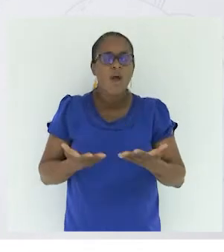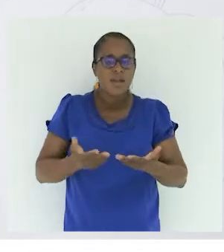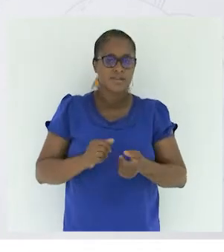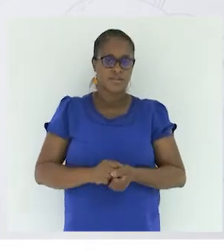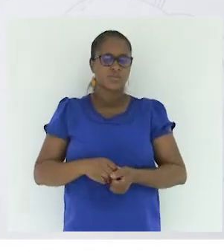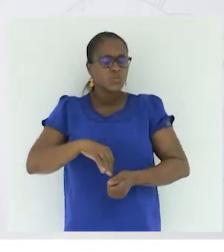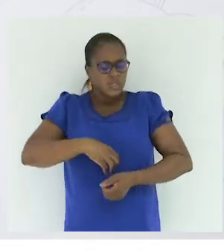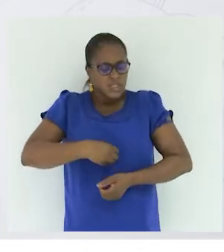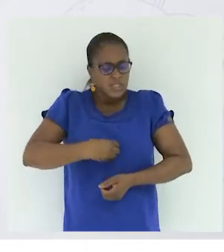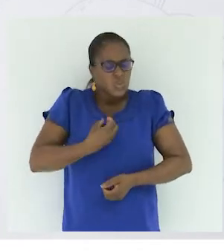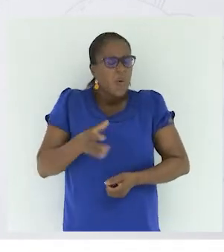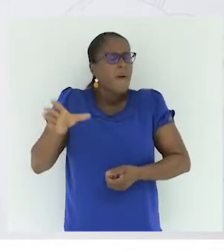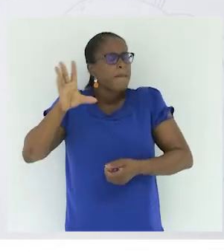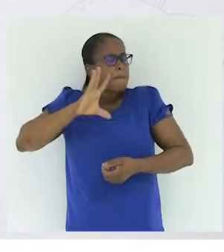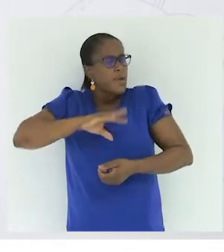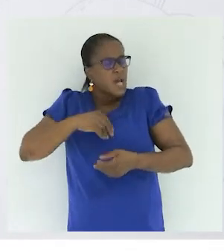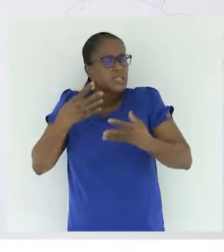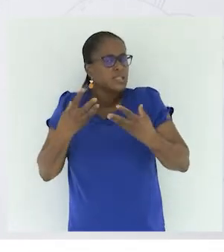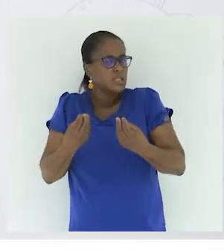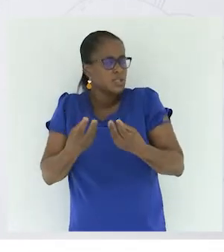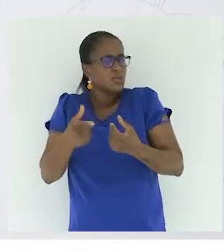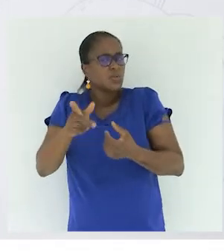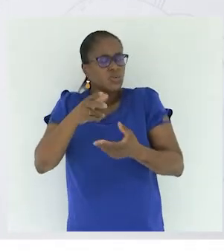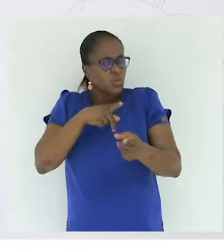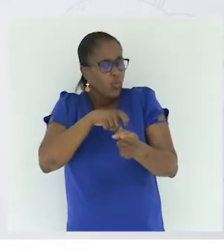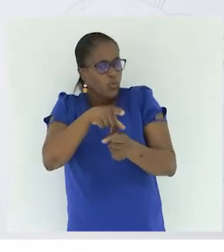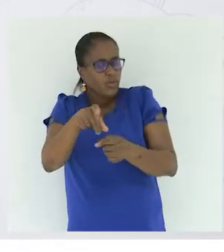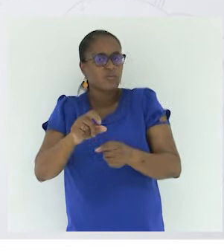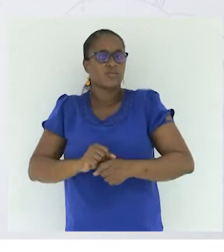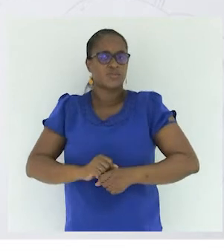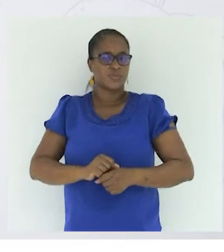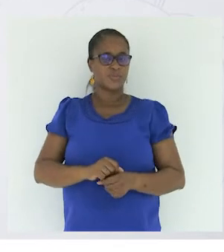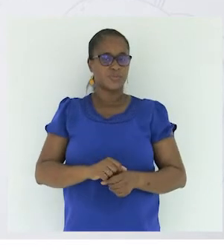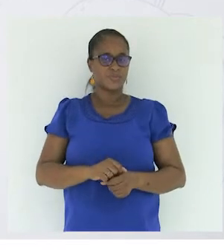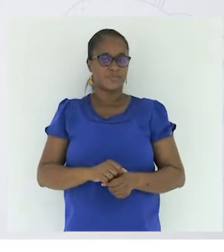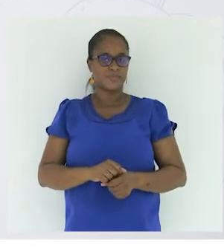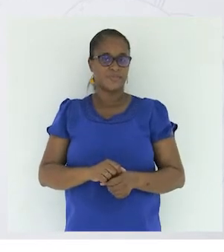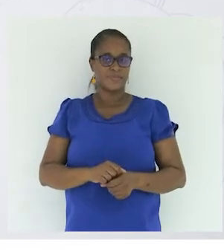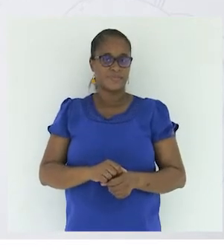os sintomas mais frequentes do novo coronavírus?